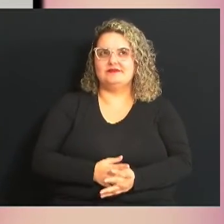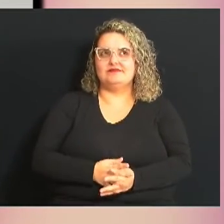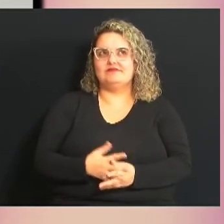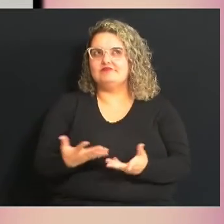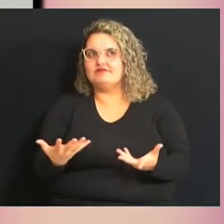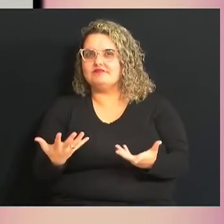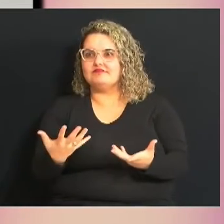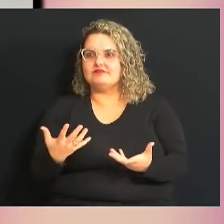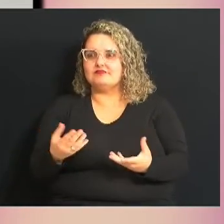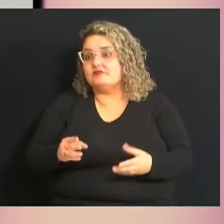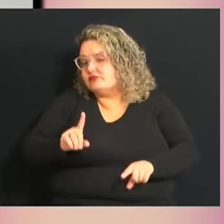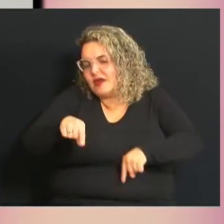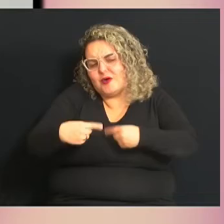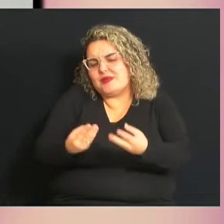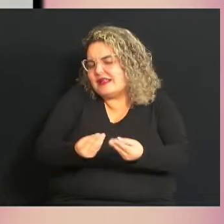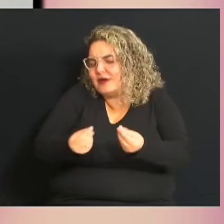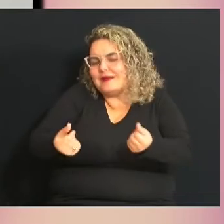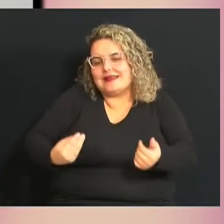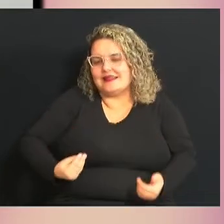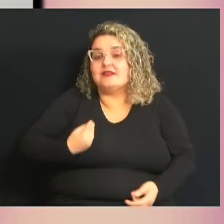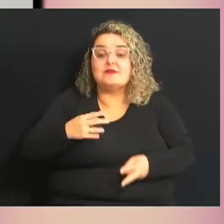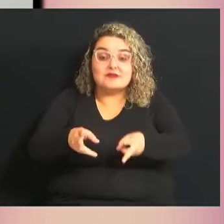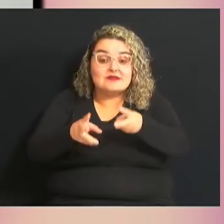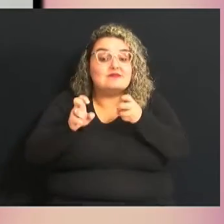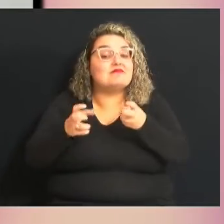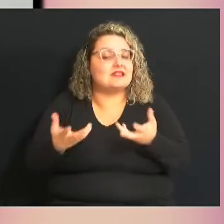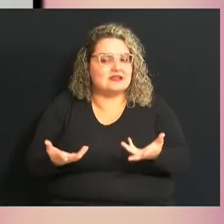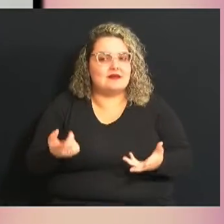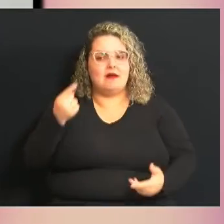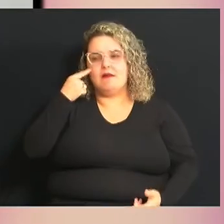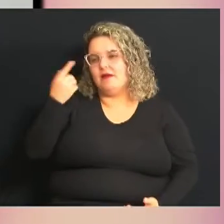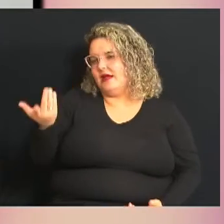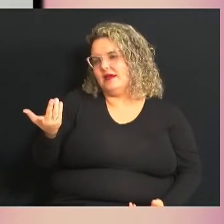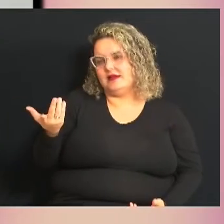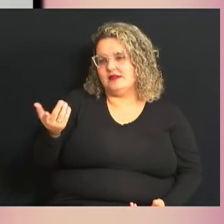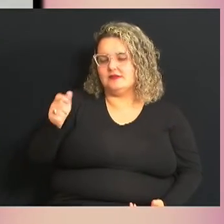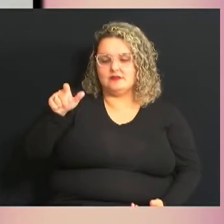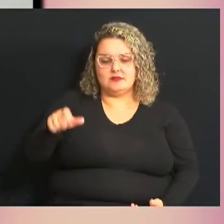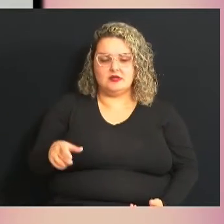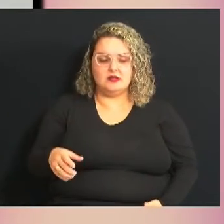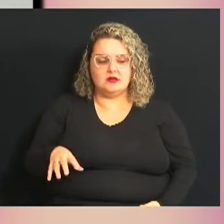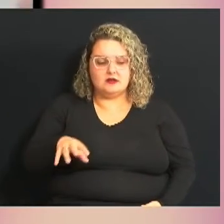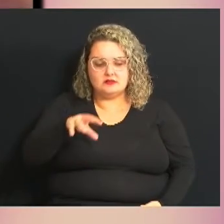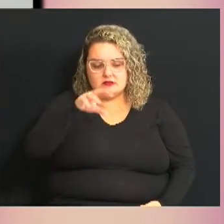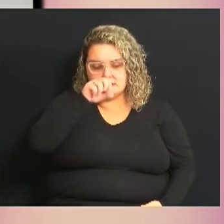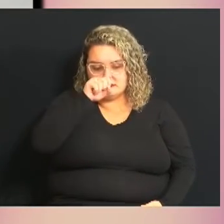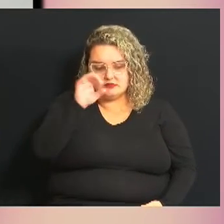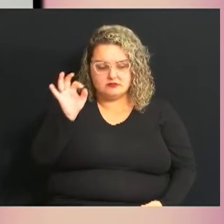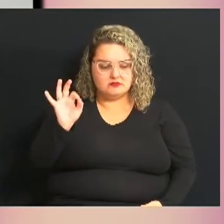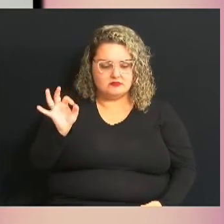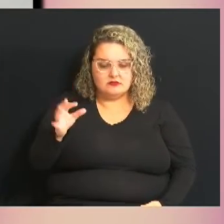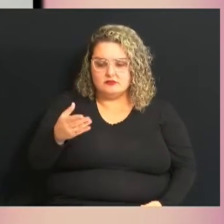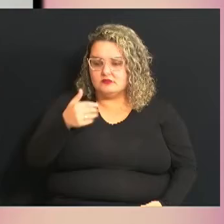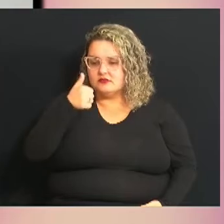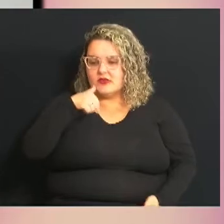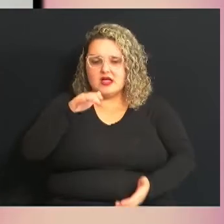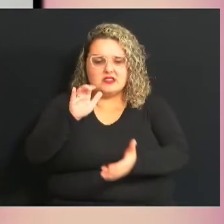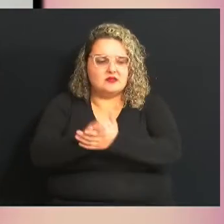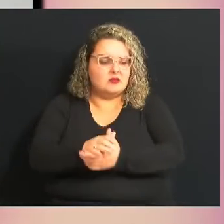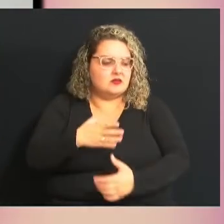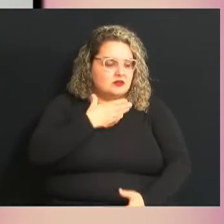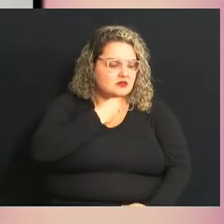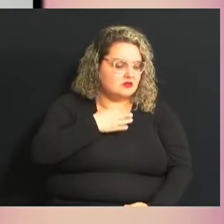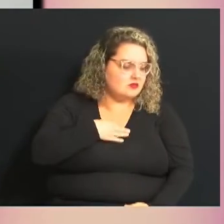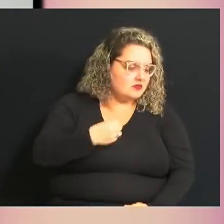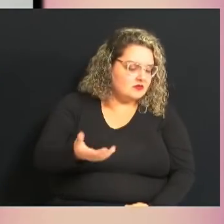outra qualidade de vida, né? Se percebe, né? Imagina só, né, uma pessoa não sentir o cheiro da esposa, do filho, né,